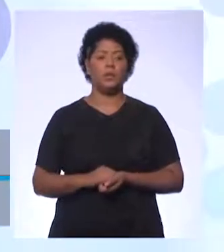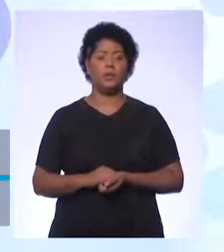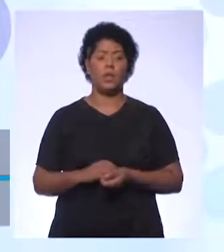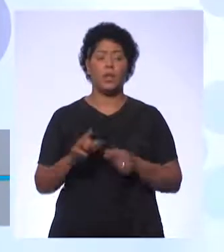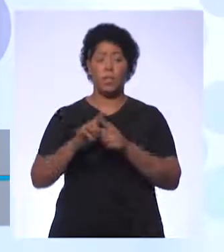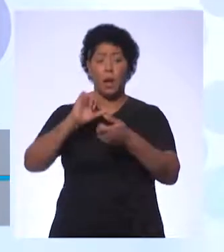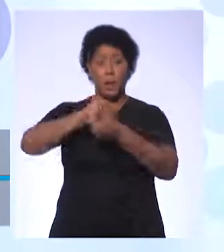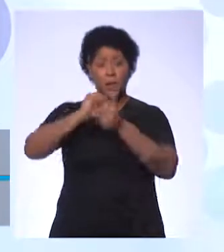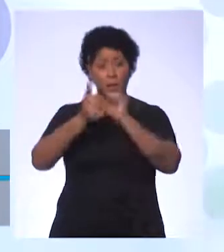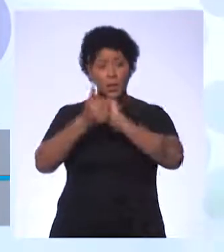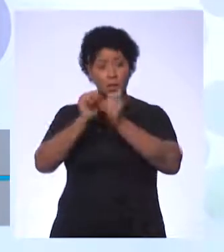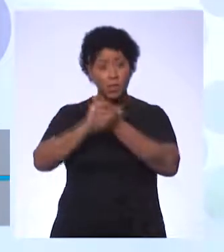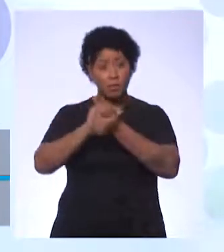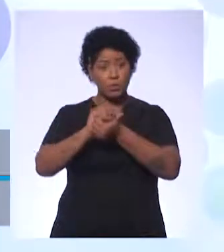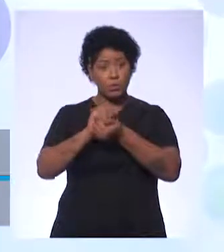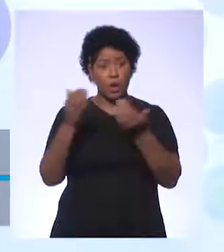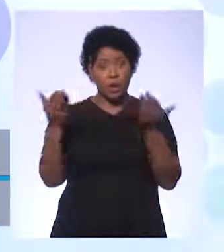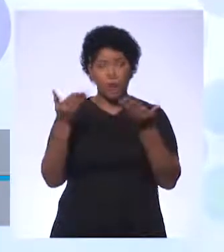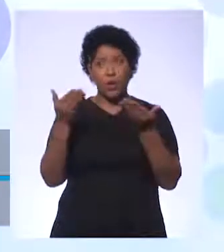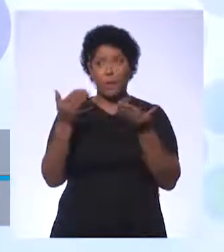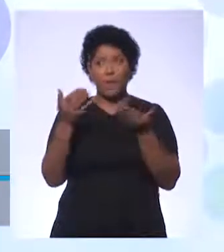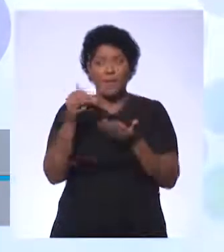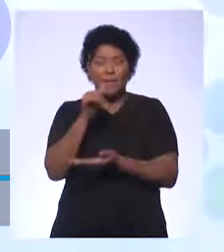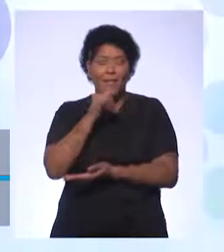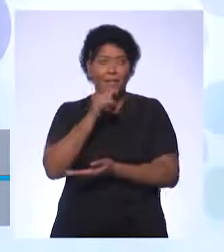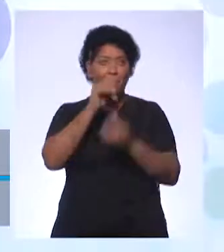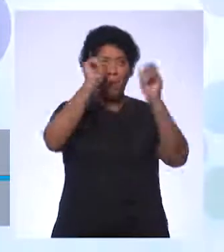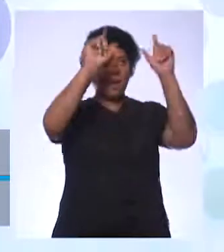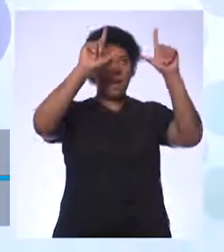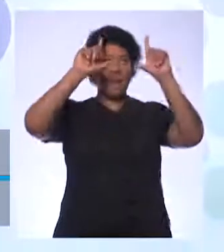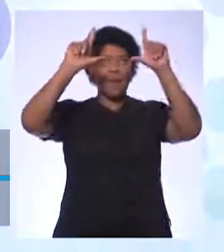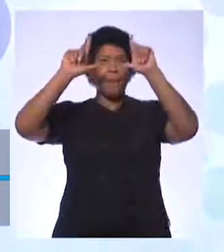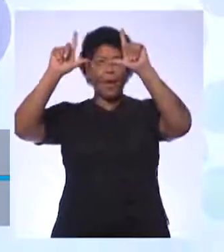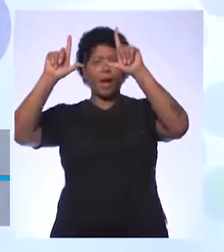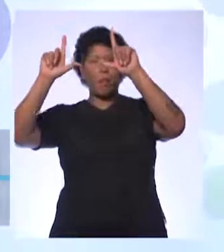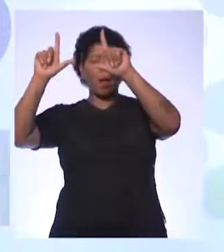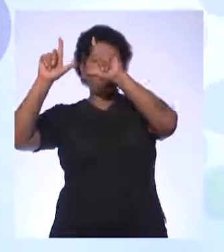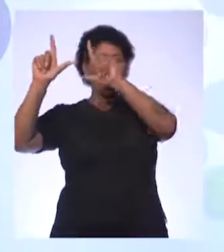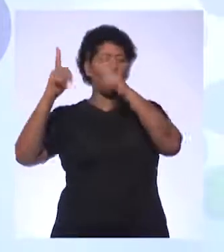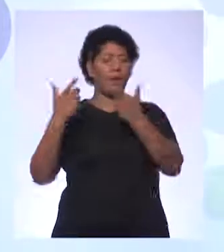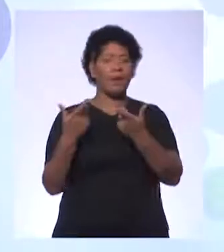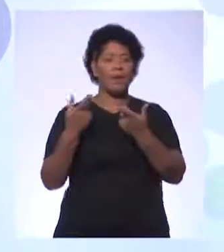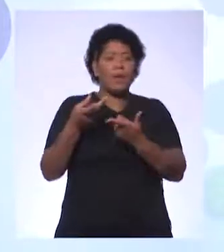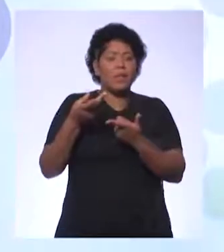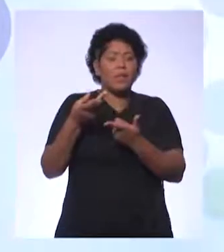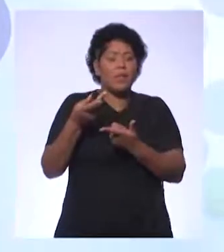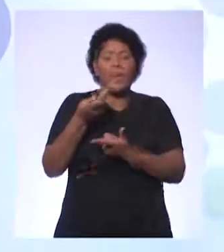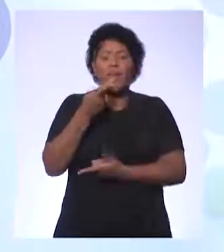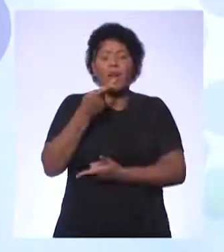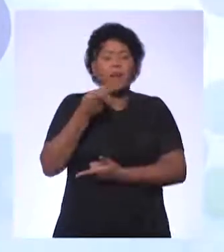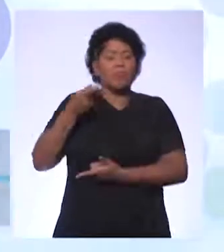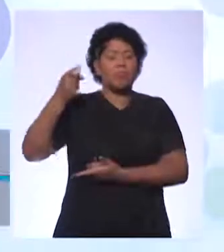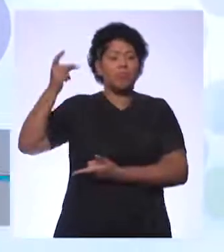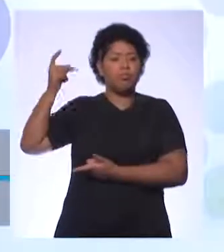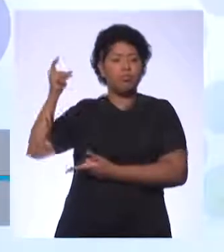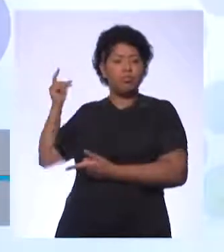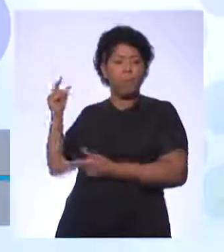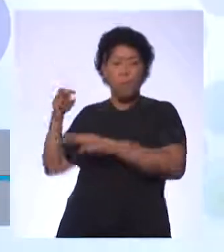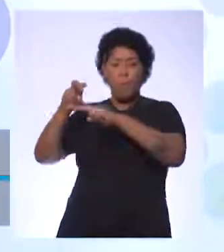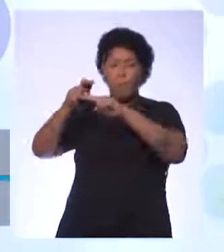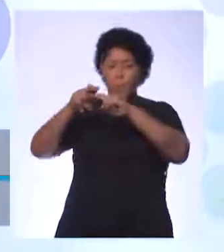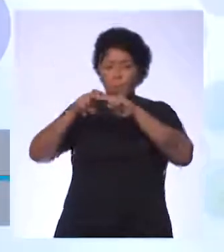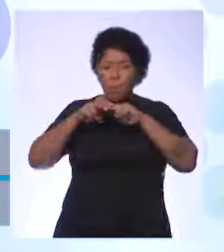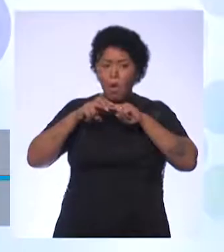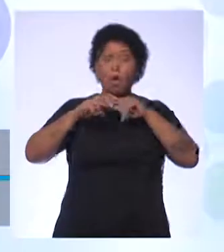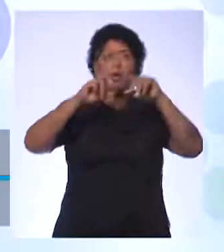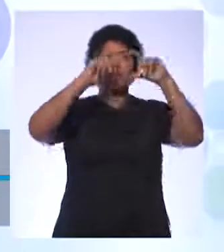adaptação moderna. Então, assim, fotografia, contar uma história antiga, um texto literário através de fotografias. Então, eu pensei também